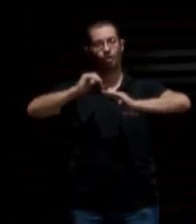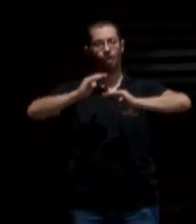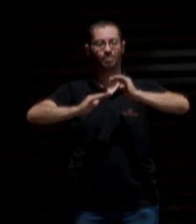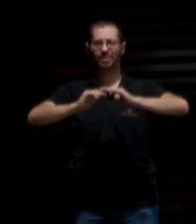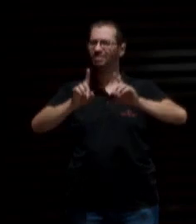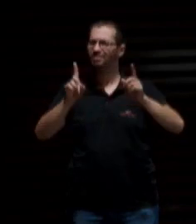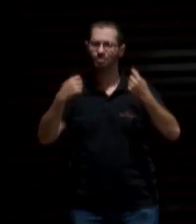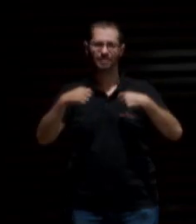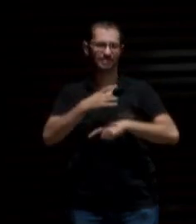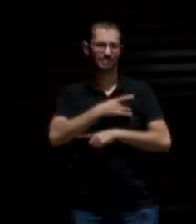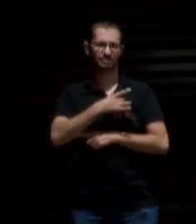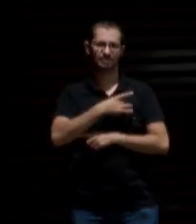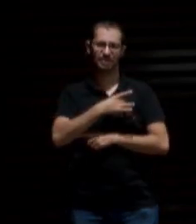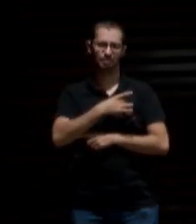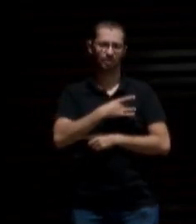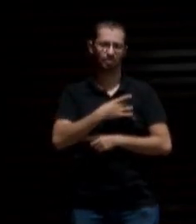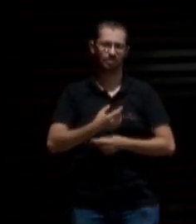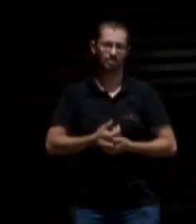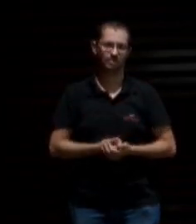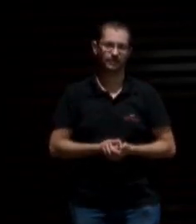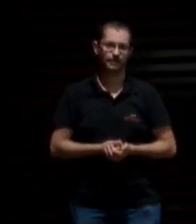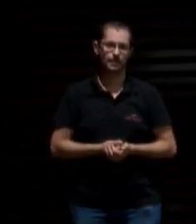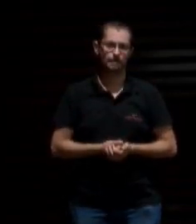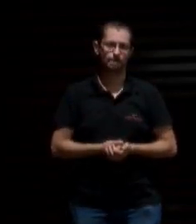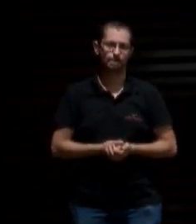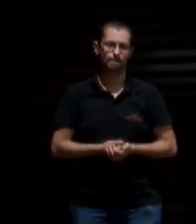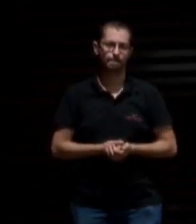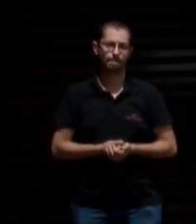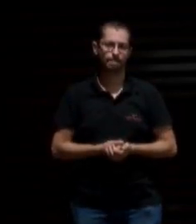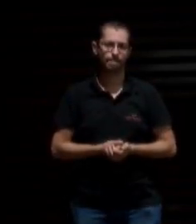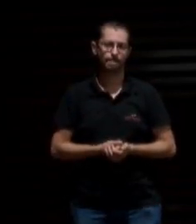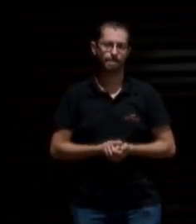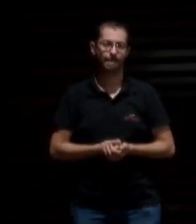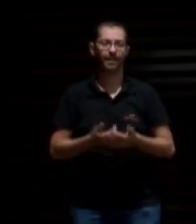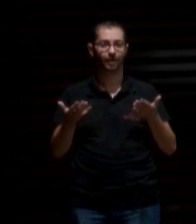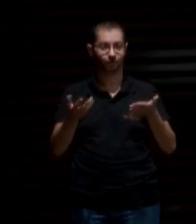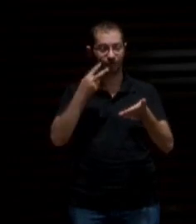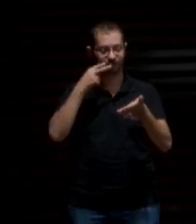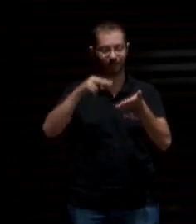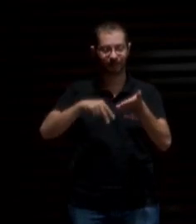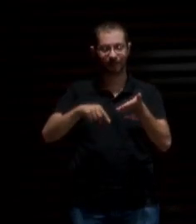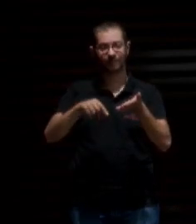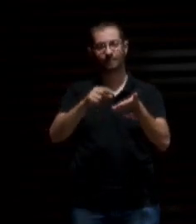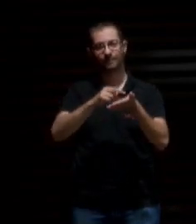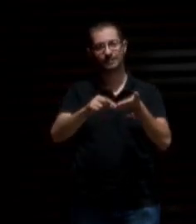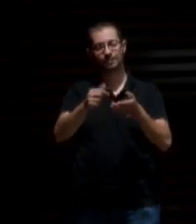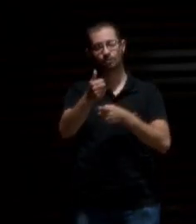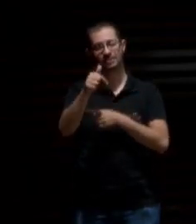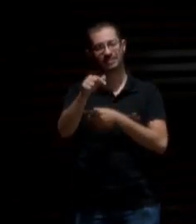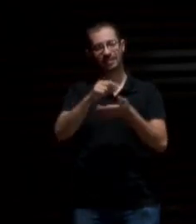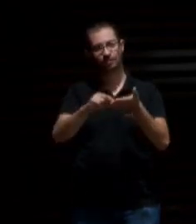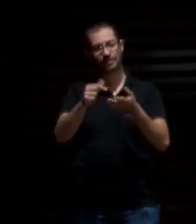temas. Não temas. E aí agora, nós podemos ler de novo o versículo 17 e 18 de Pedro, e vai ficar claro